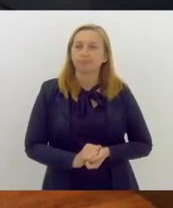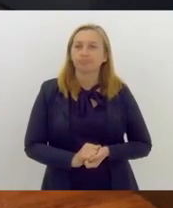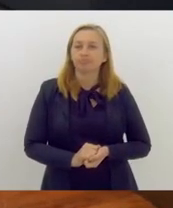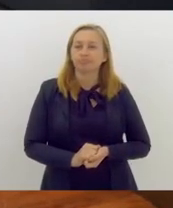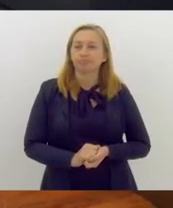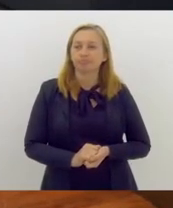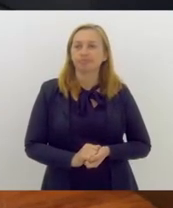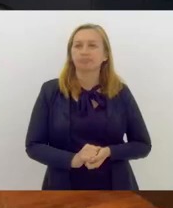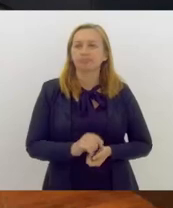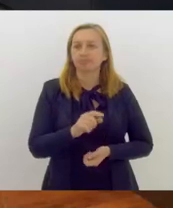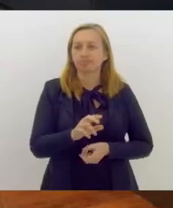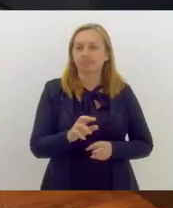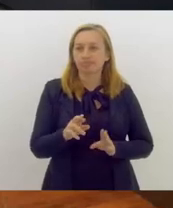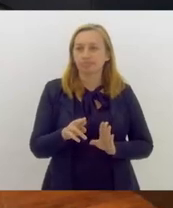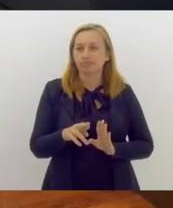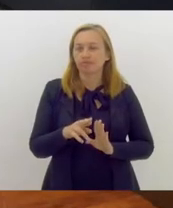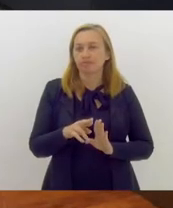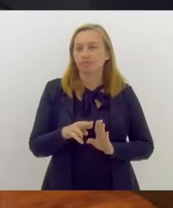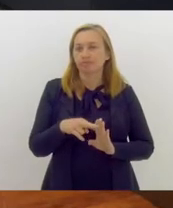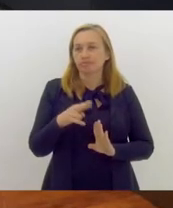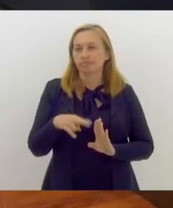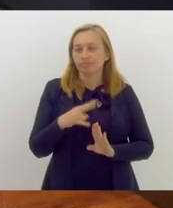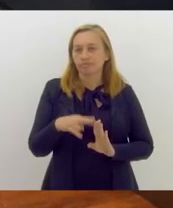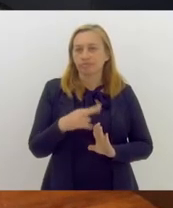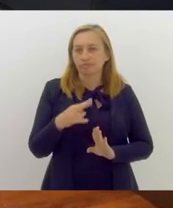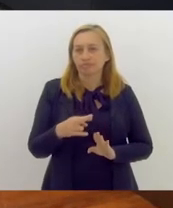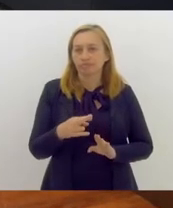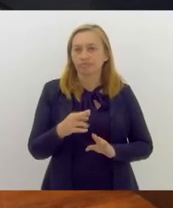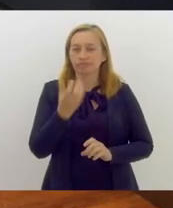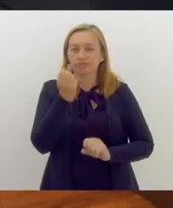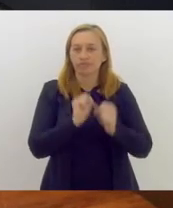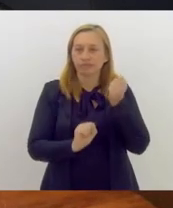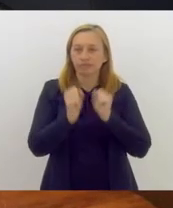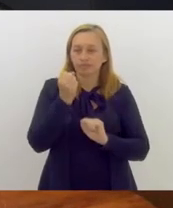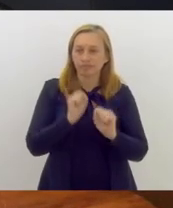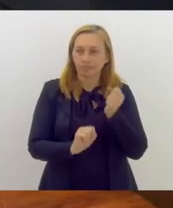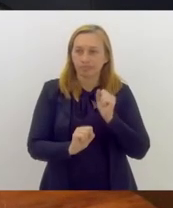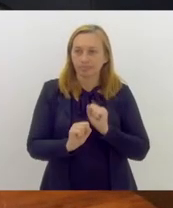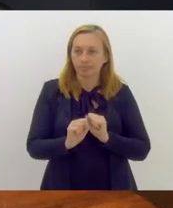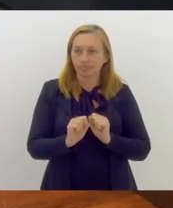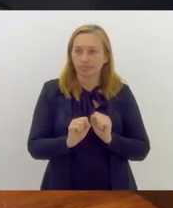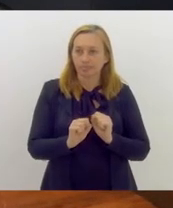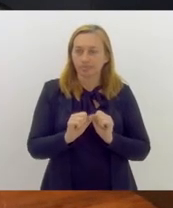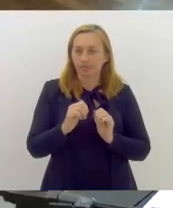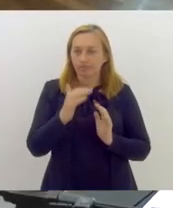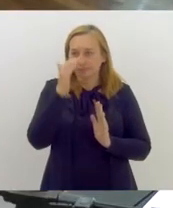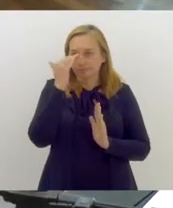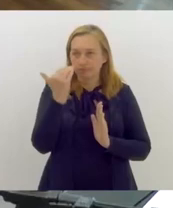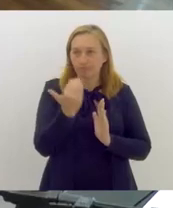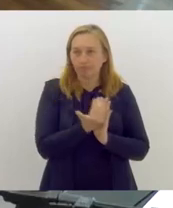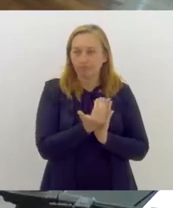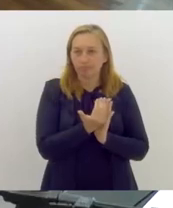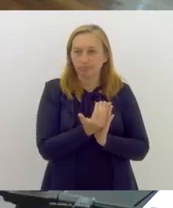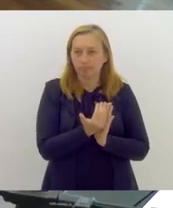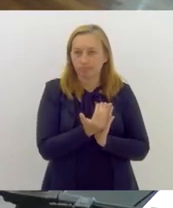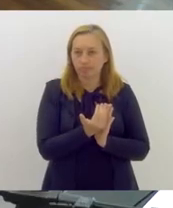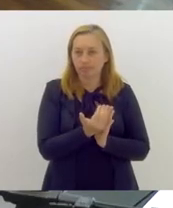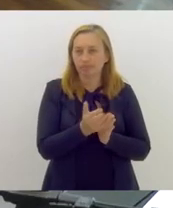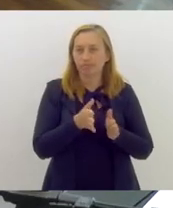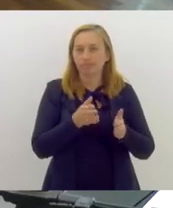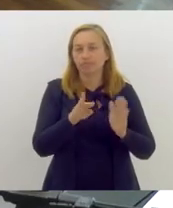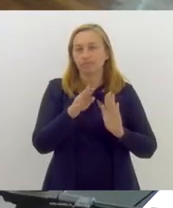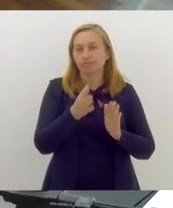porém essa resolução amigável não se aplica às empresas que descumpriram as obrigações contratuais os prazos